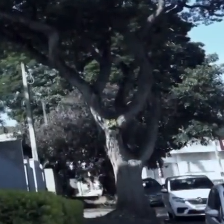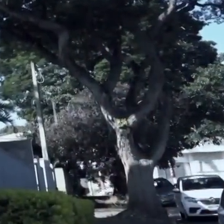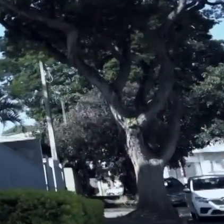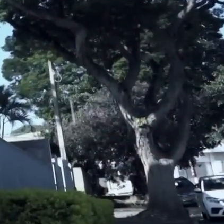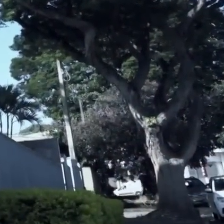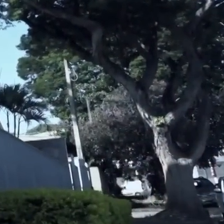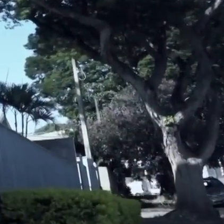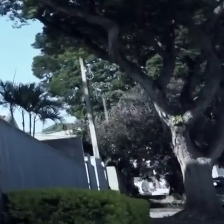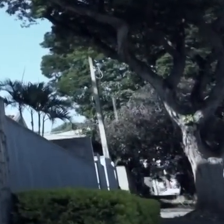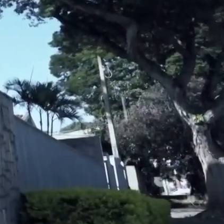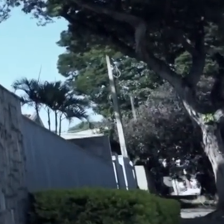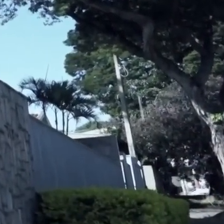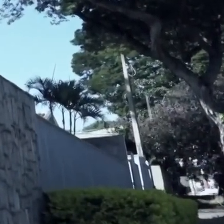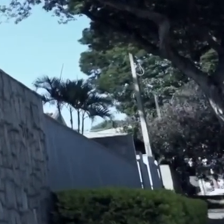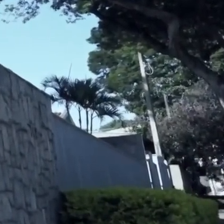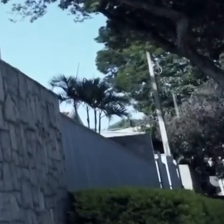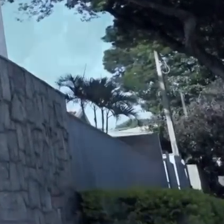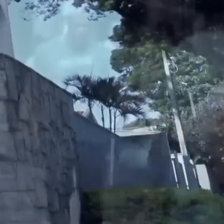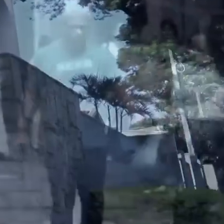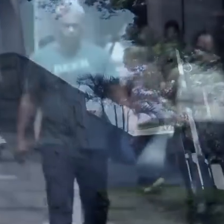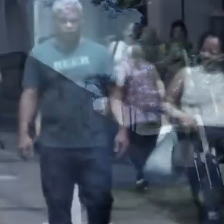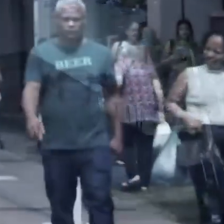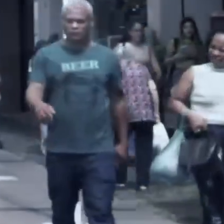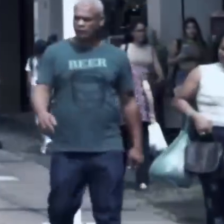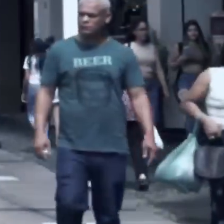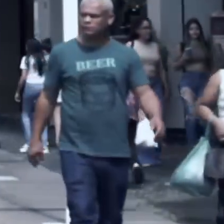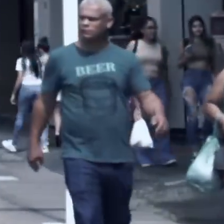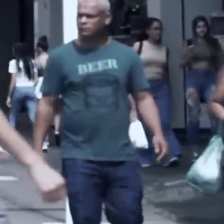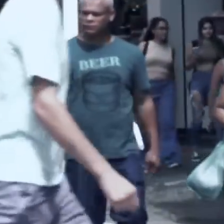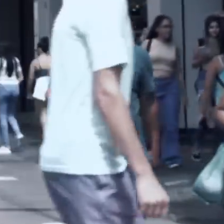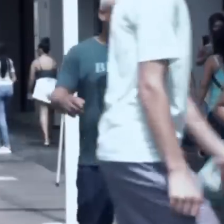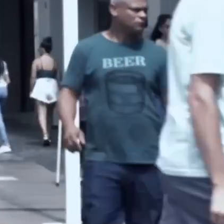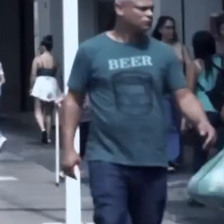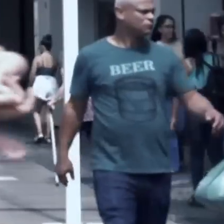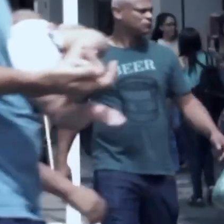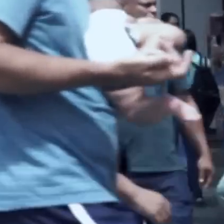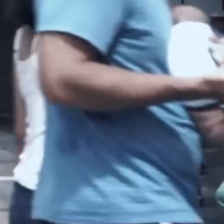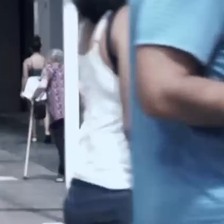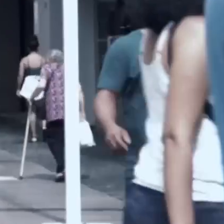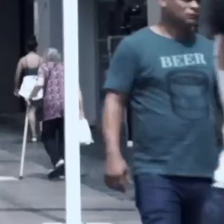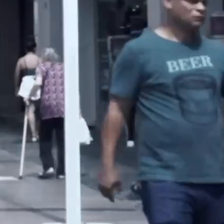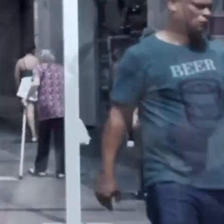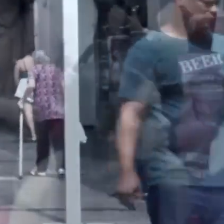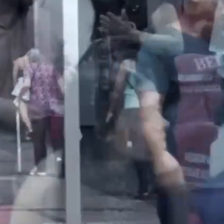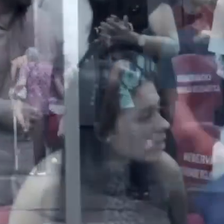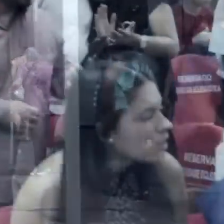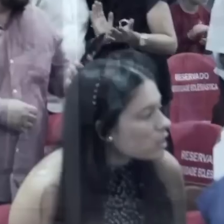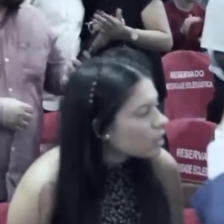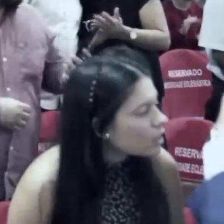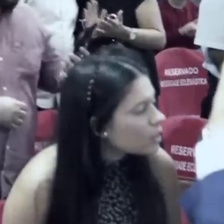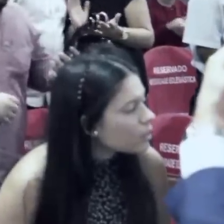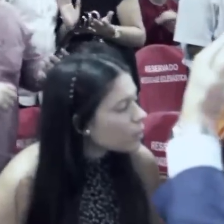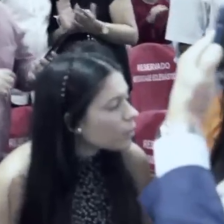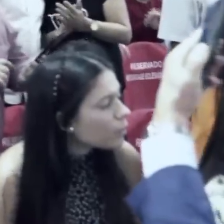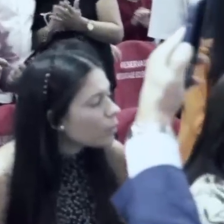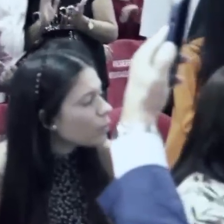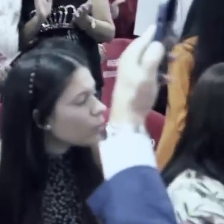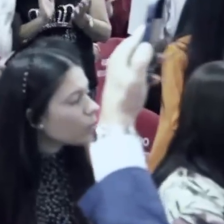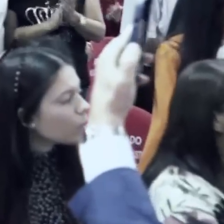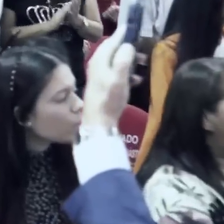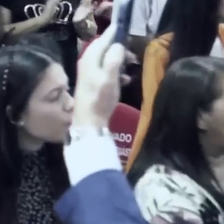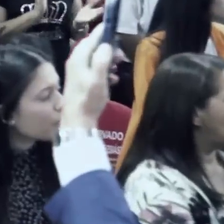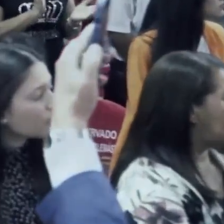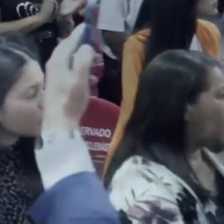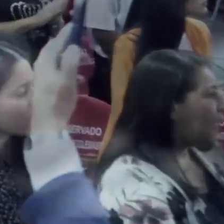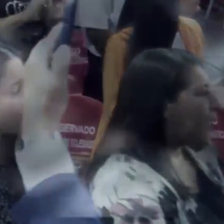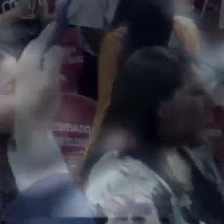Uma das partes mais difíceis da vida cristã é o fato de que, se tornar um discípulo de Cristo não faz que